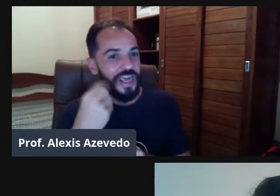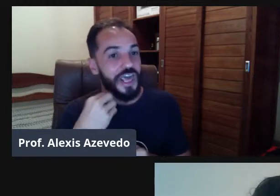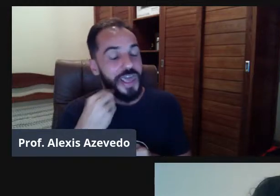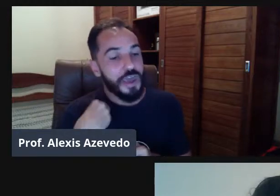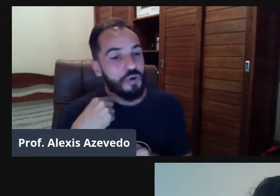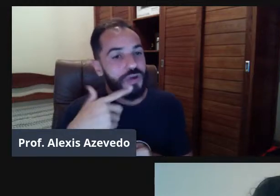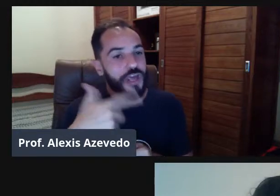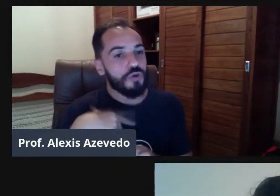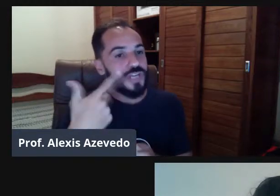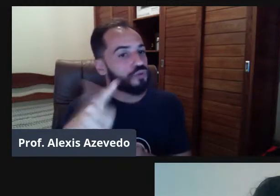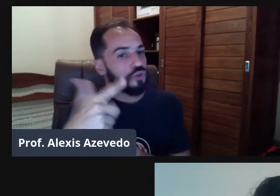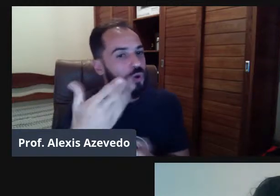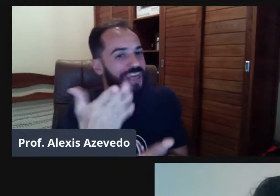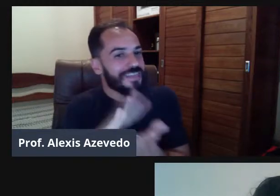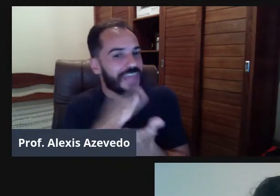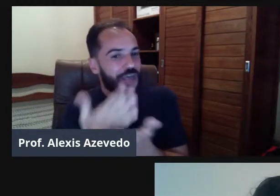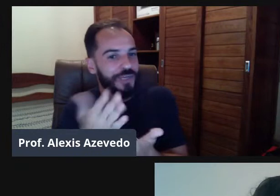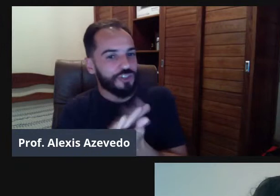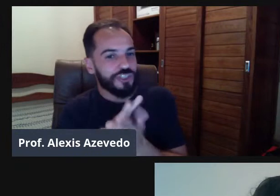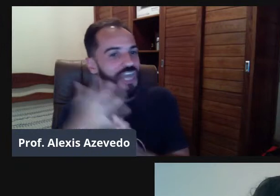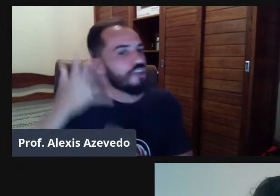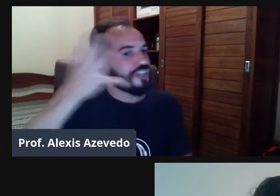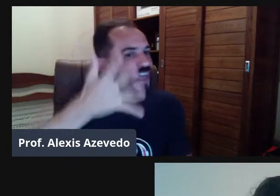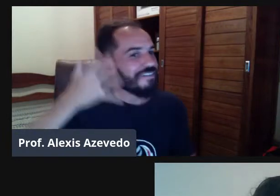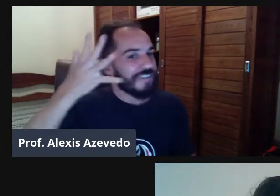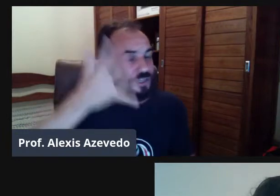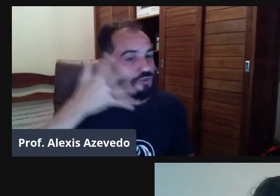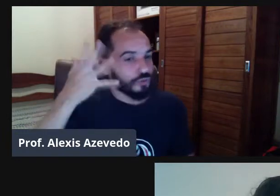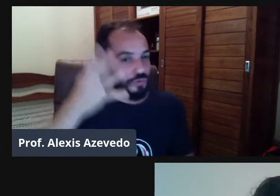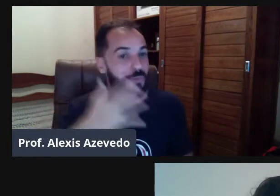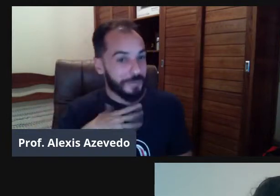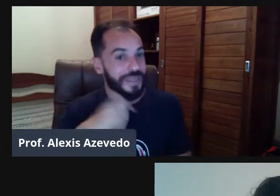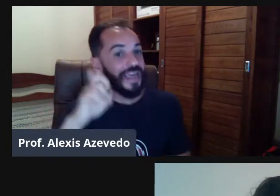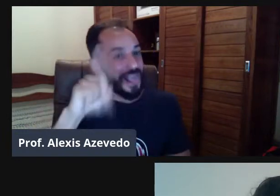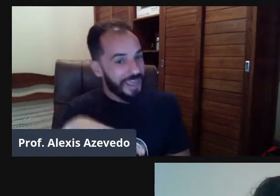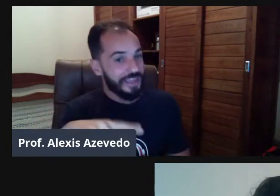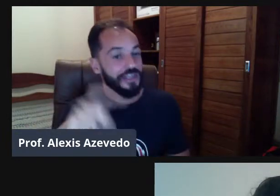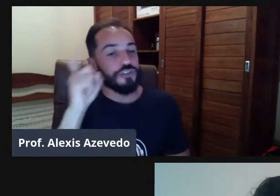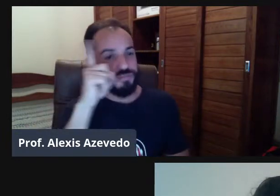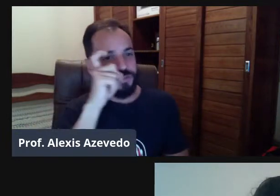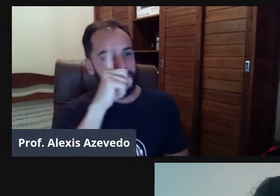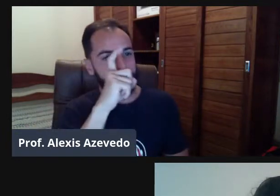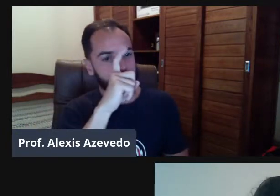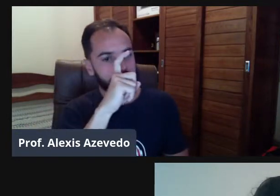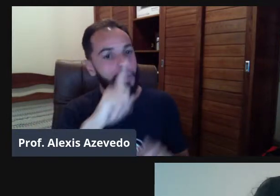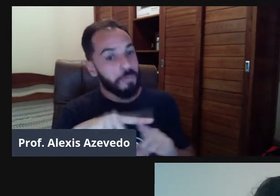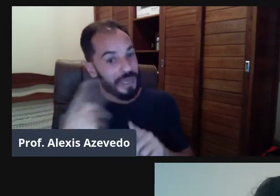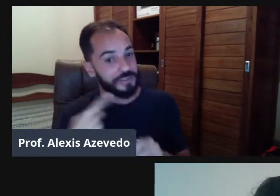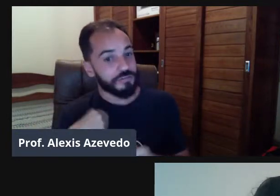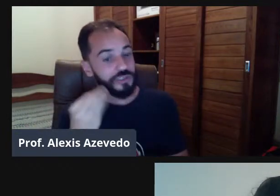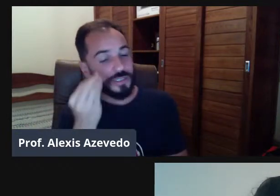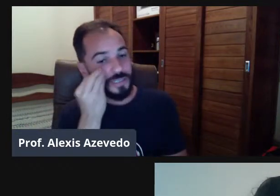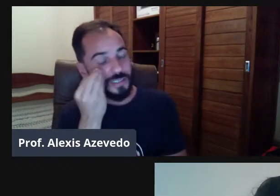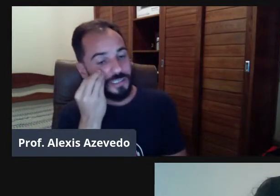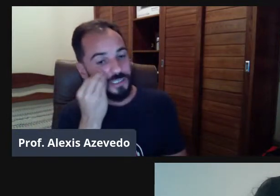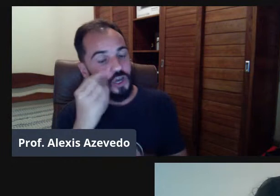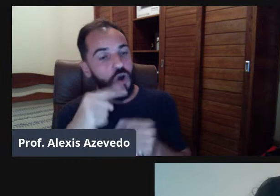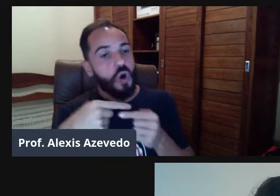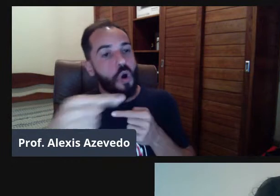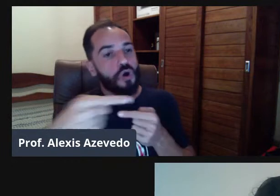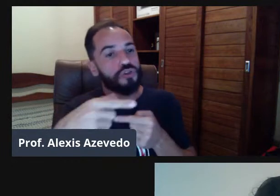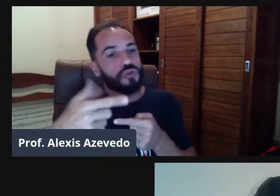Eu vou tentar. Eu não sou intérprete de evento. Para mim, é difícil. Mas eu vou tentar